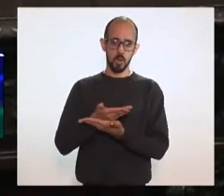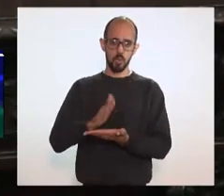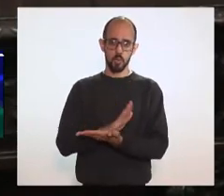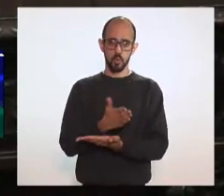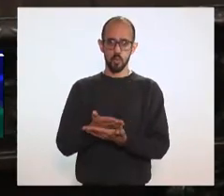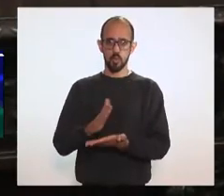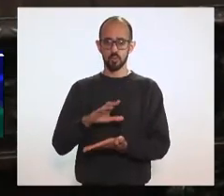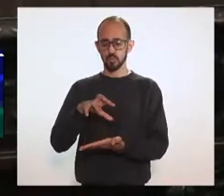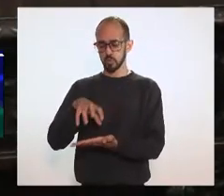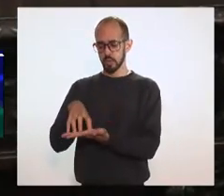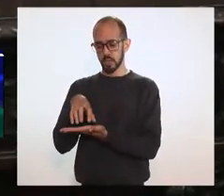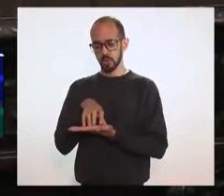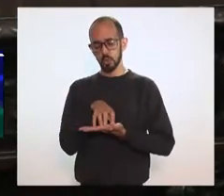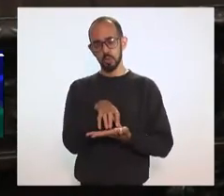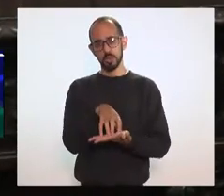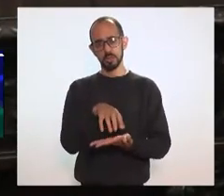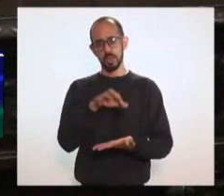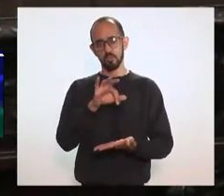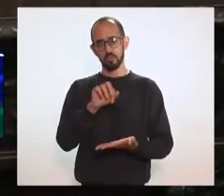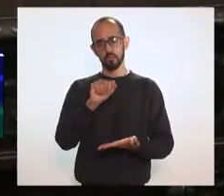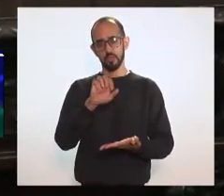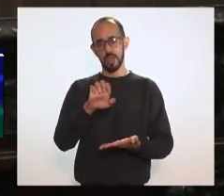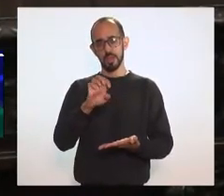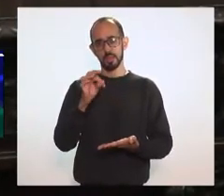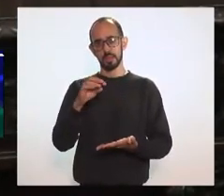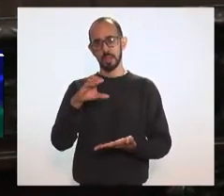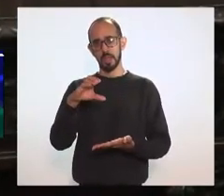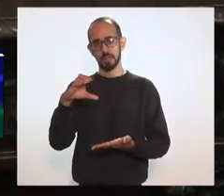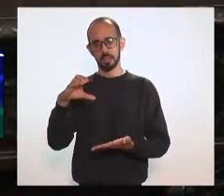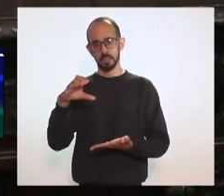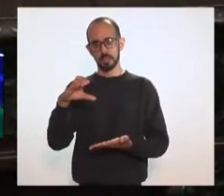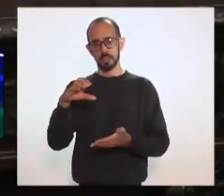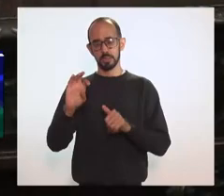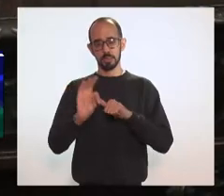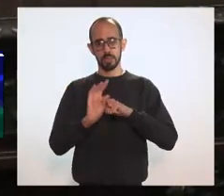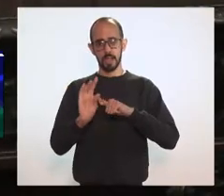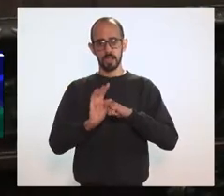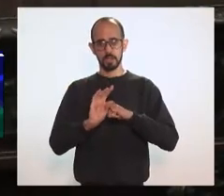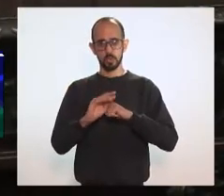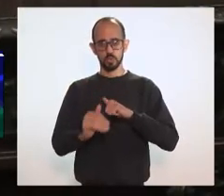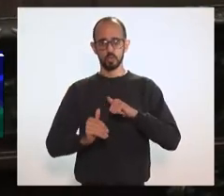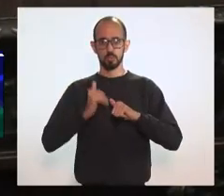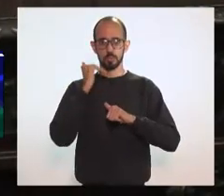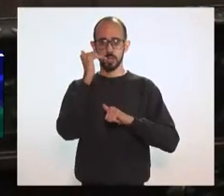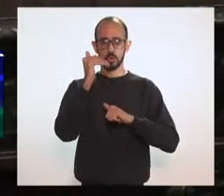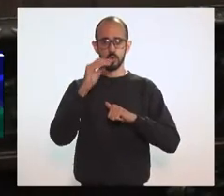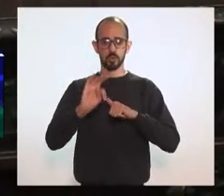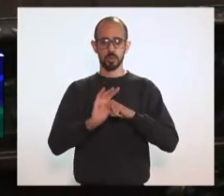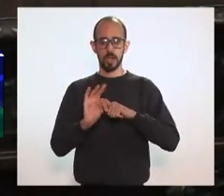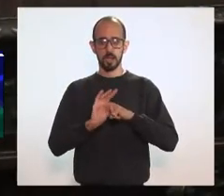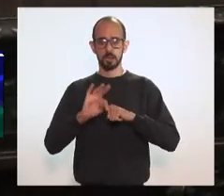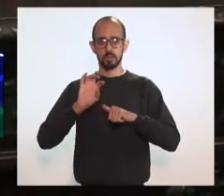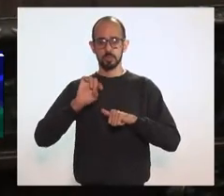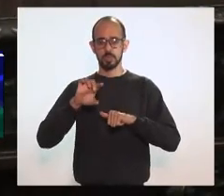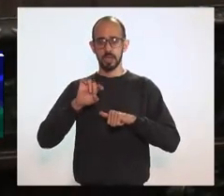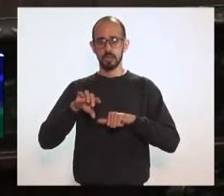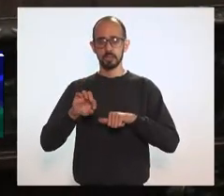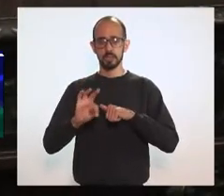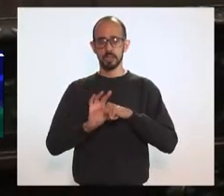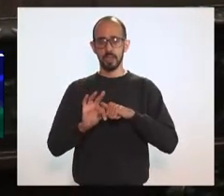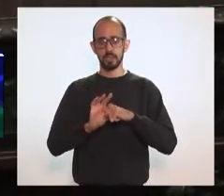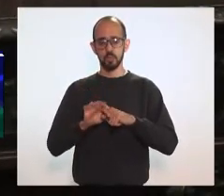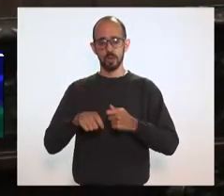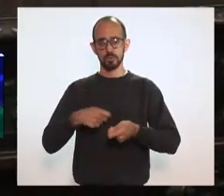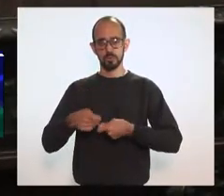FAETEC, vale dizer, técnico superior, técnico especialista, técnico administrativo e